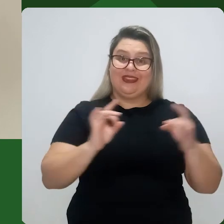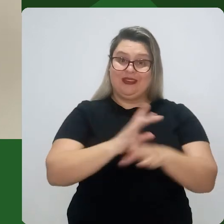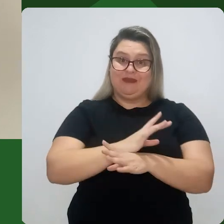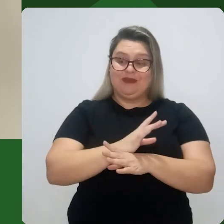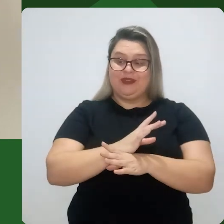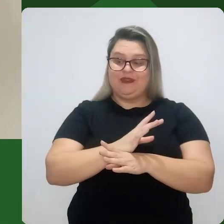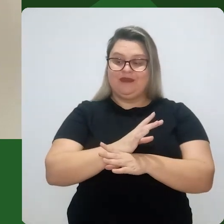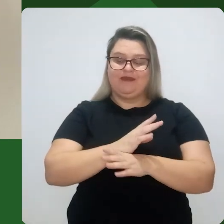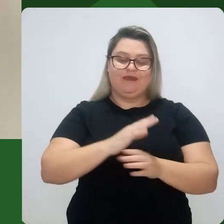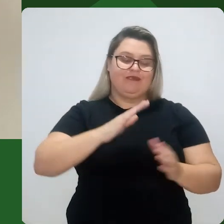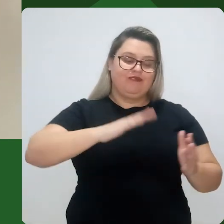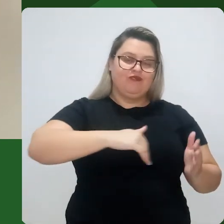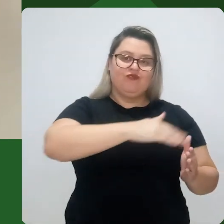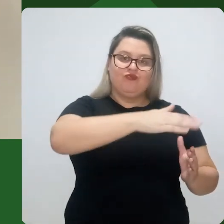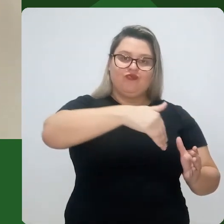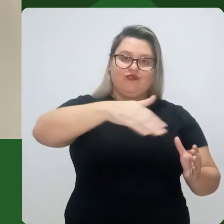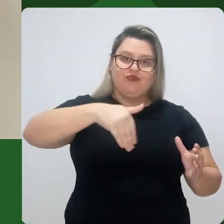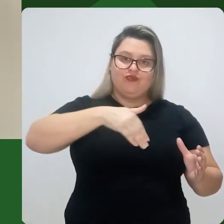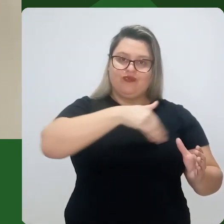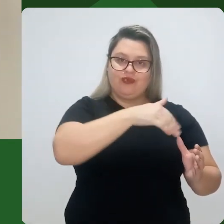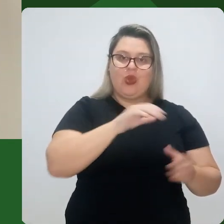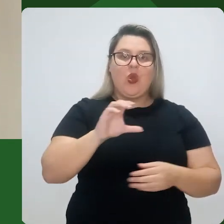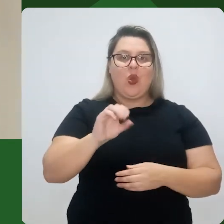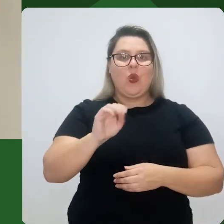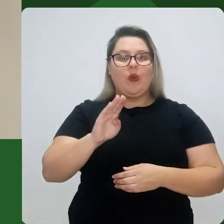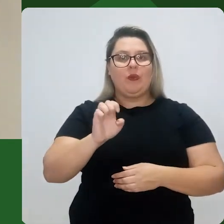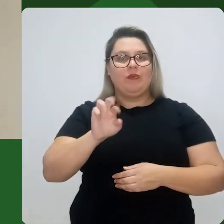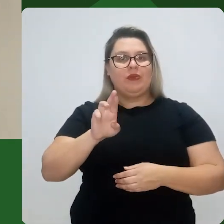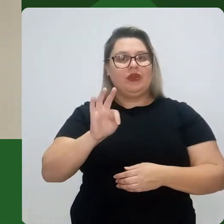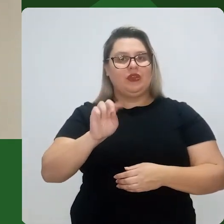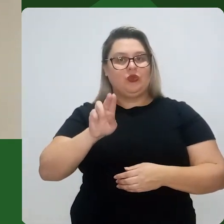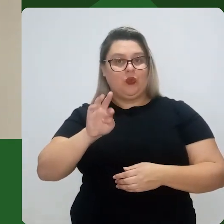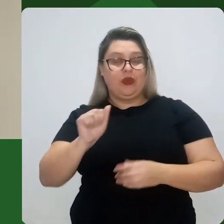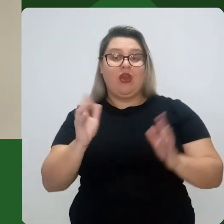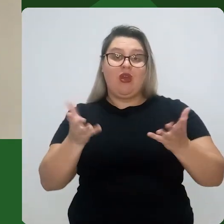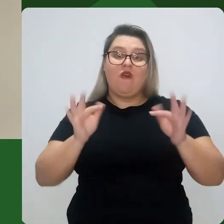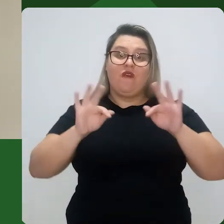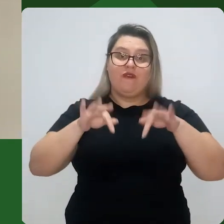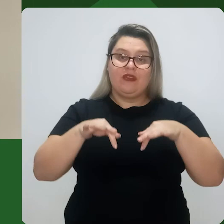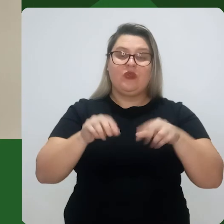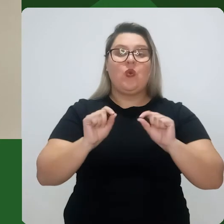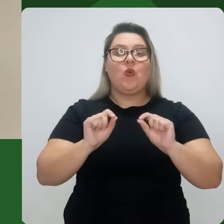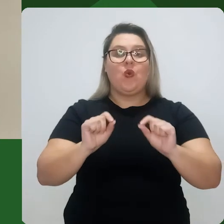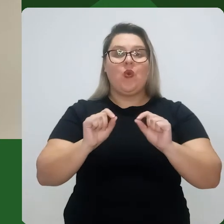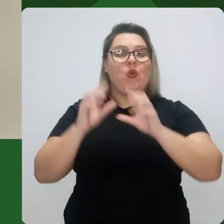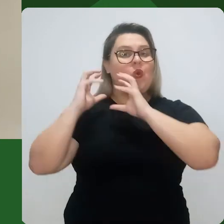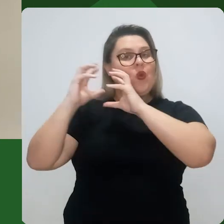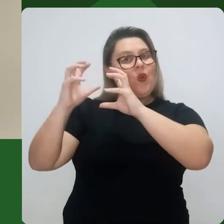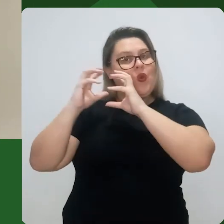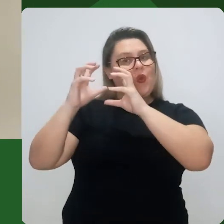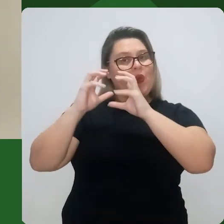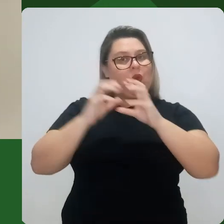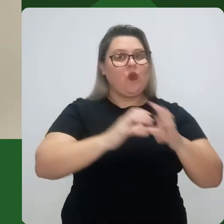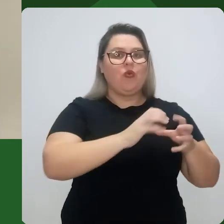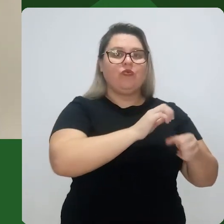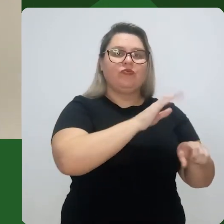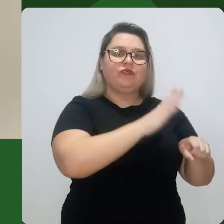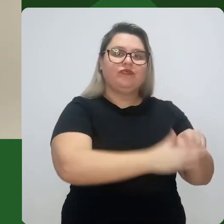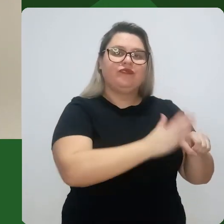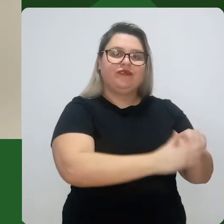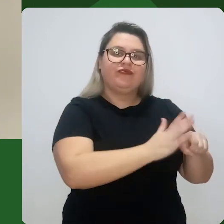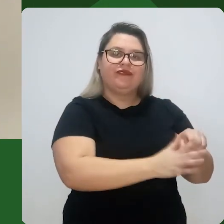Terminado de passar a cobertura, vamos finalizar com o coco ralado.